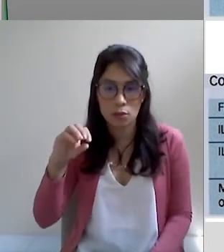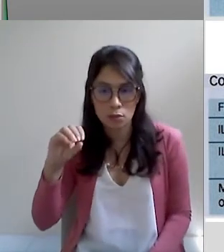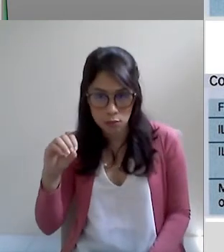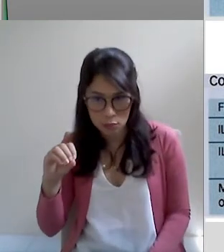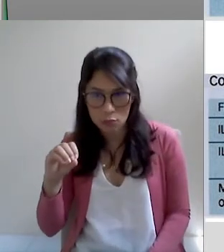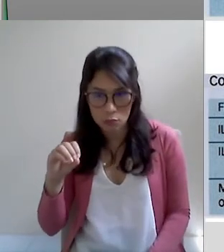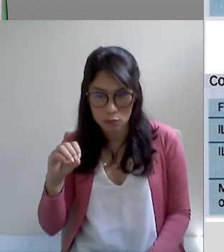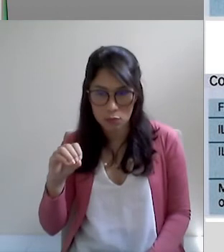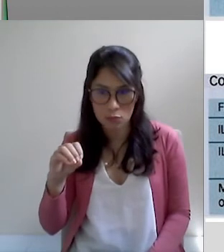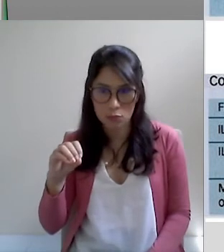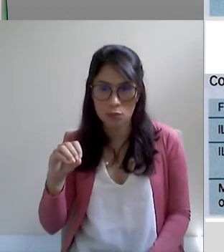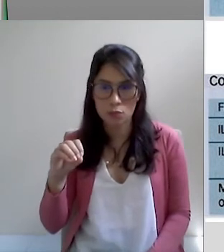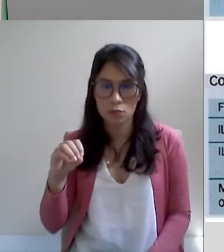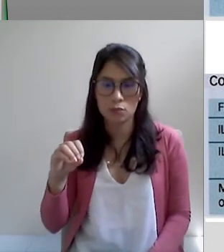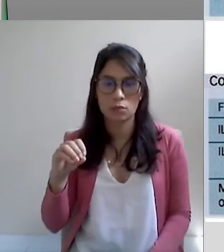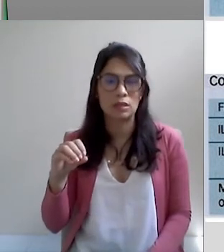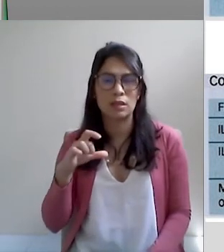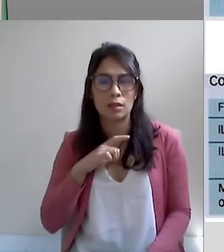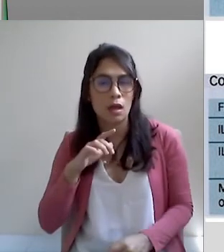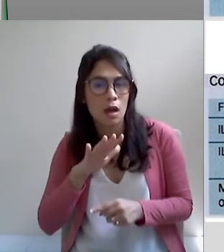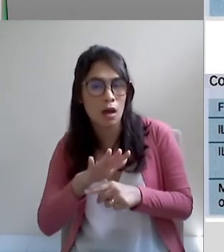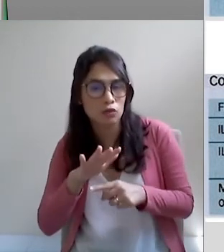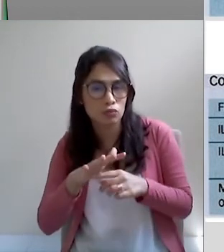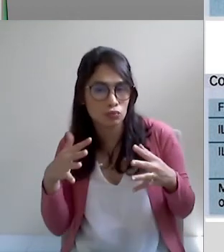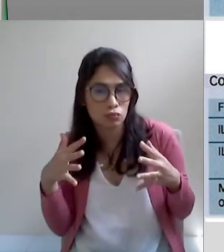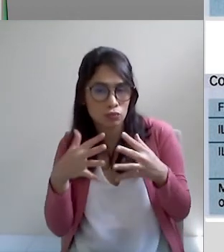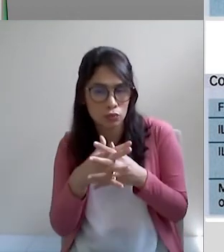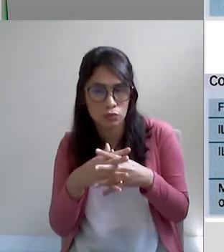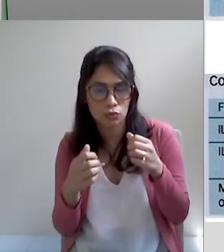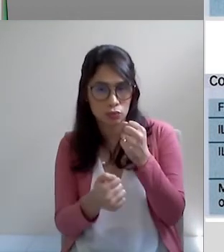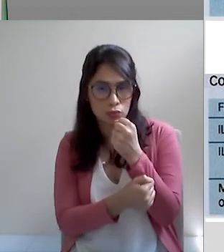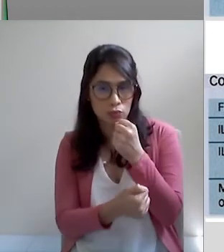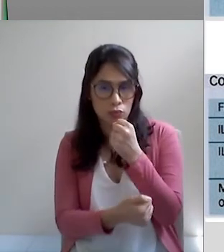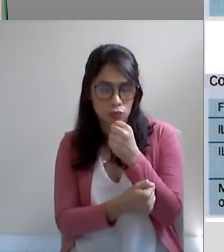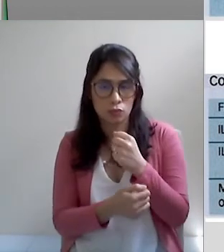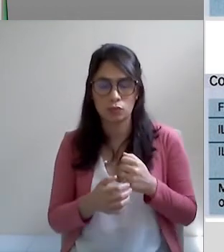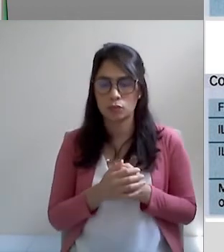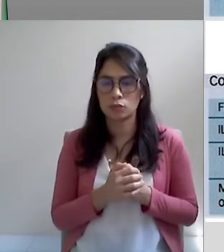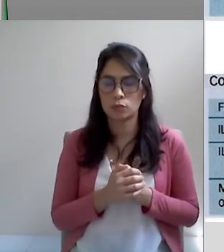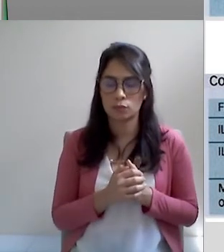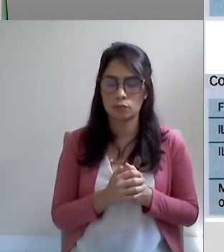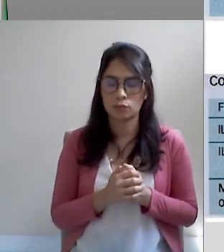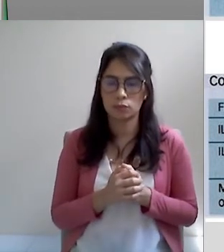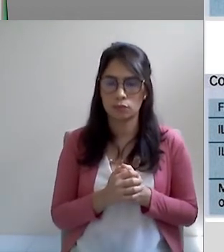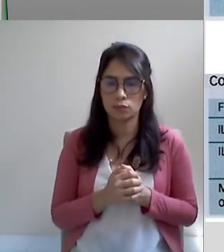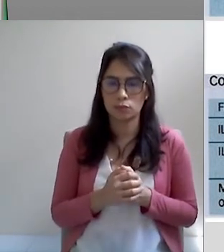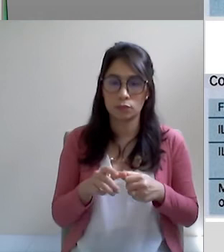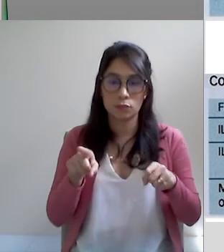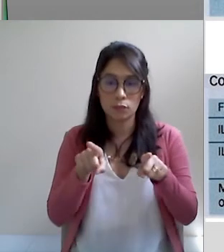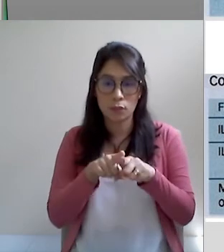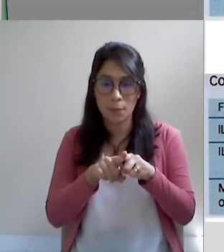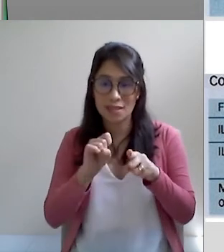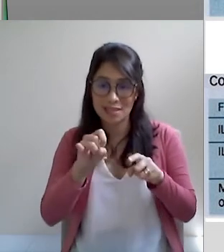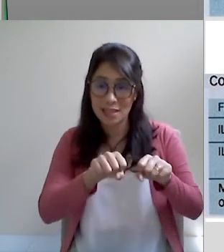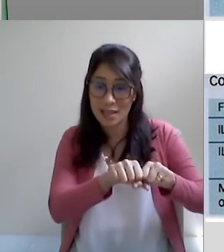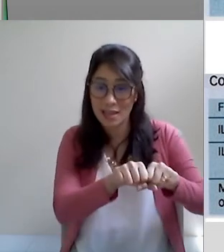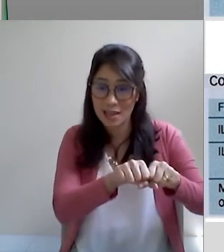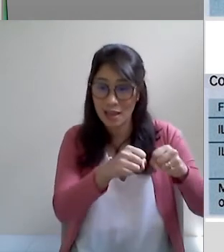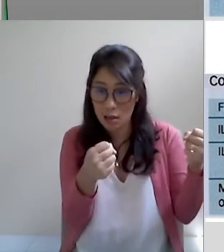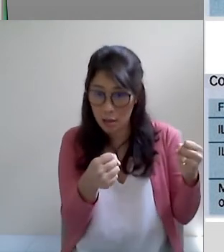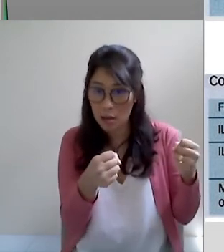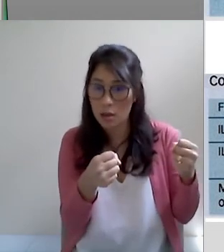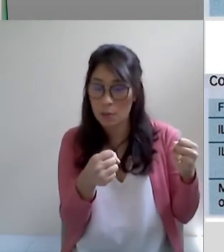e calcitonina, que têm ações antagônicas sobre o tecido ósseo. Durante o reparo de fraturas,